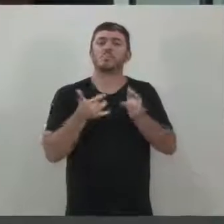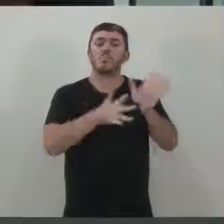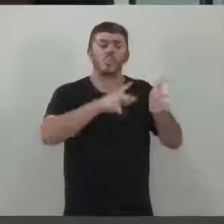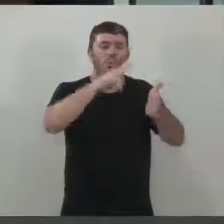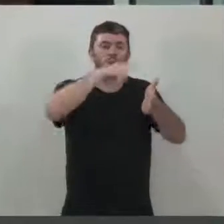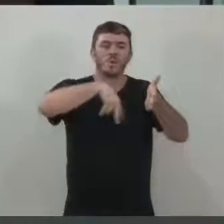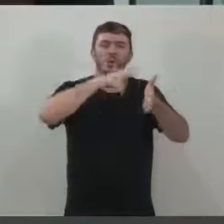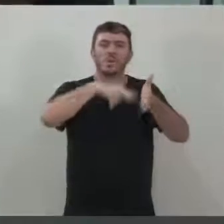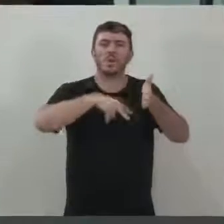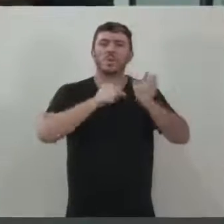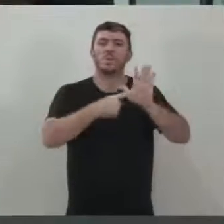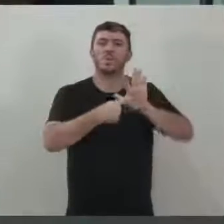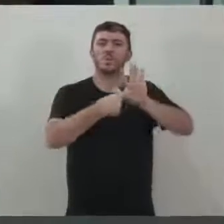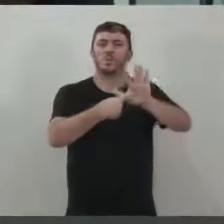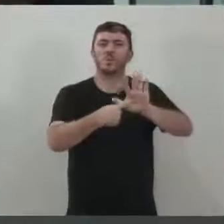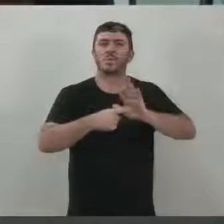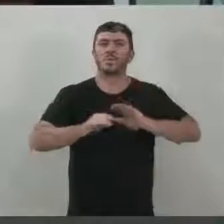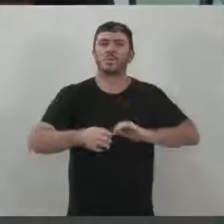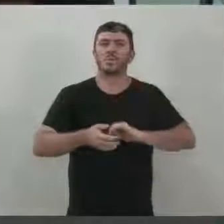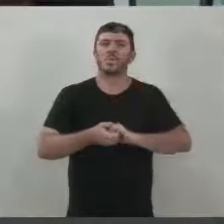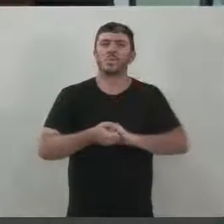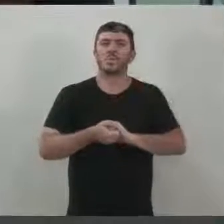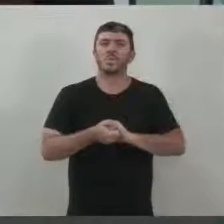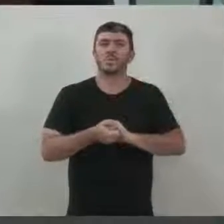da leitura das indicações. Será dispensada.